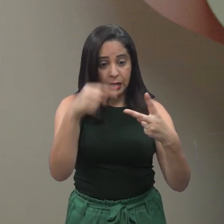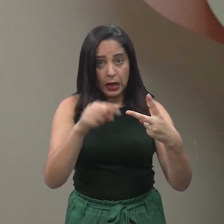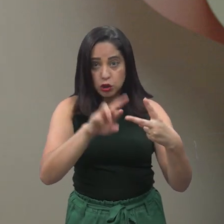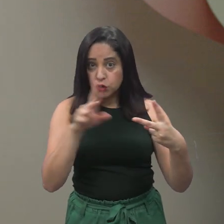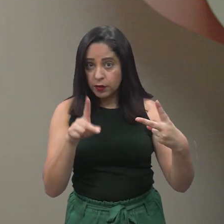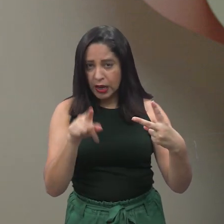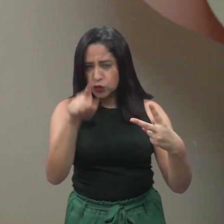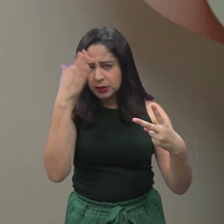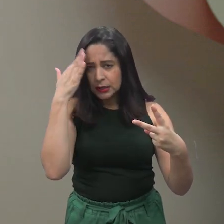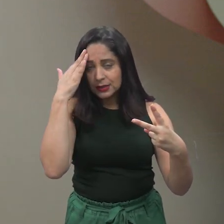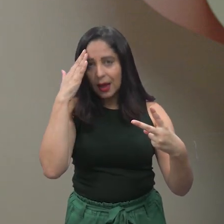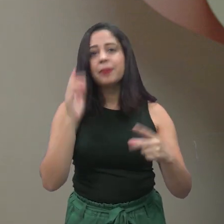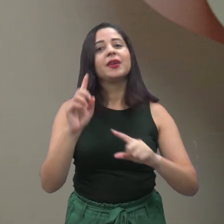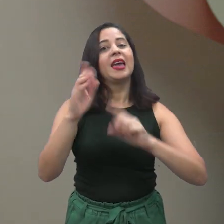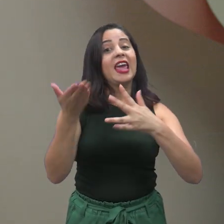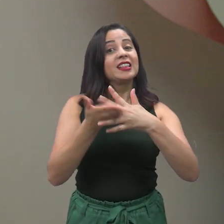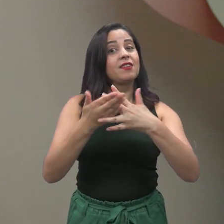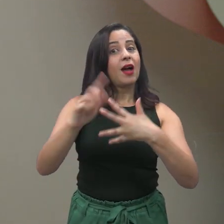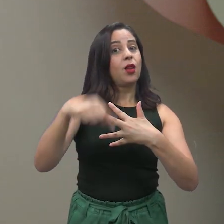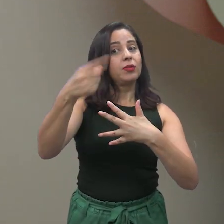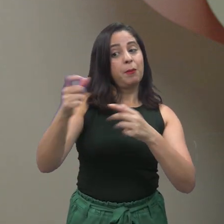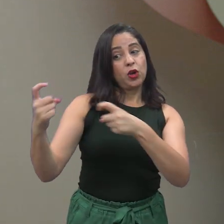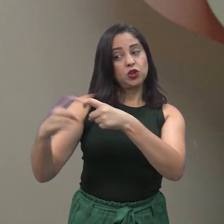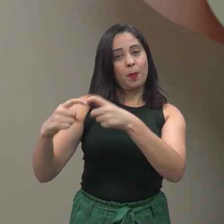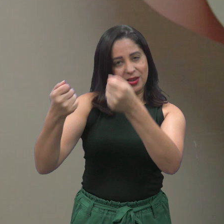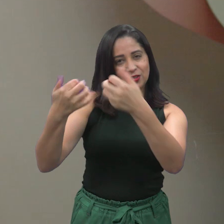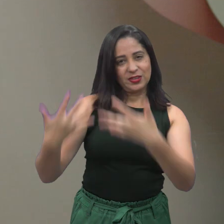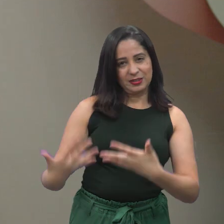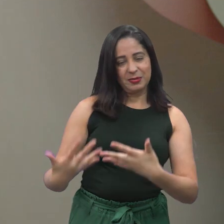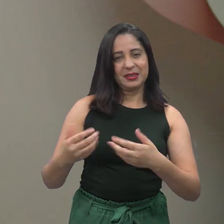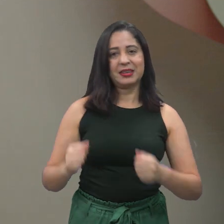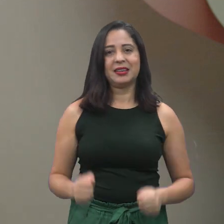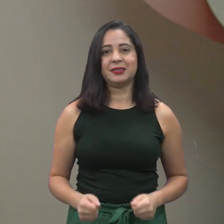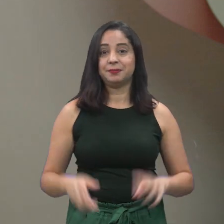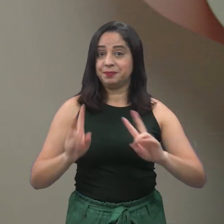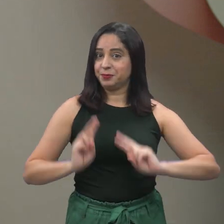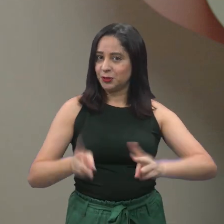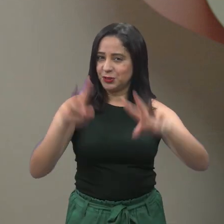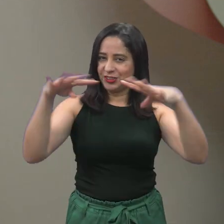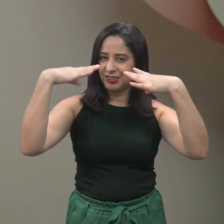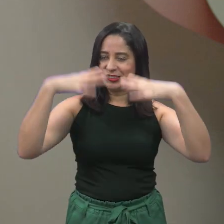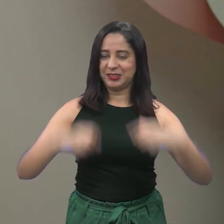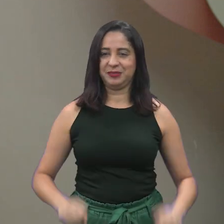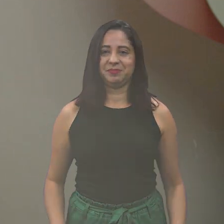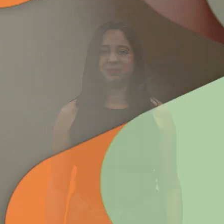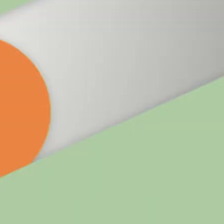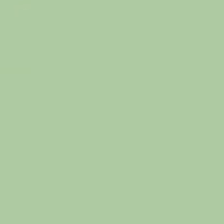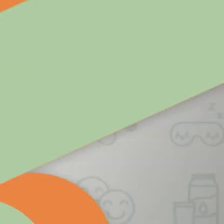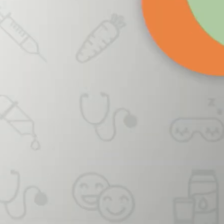Dr. Jefferson Takehara explica essa diferença pra gente. Então fica aí que nós já voltamos.